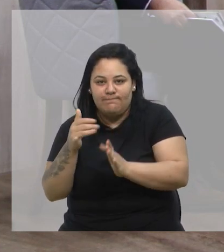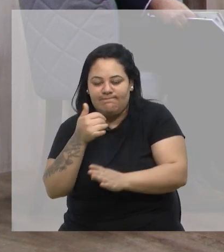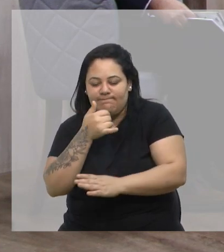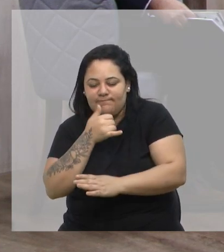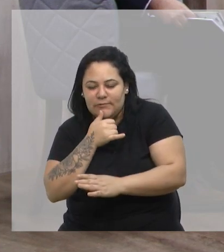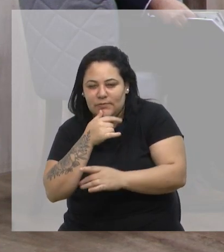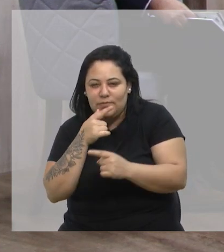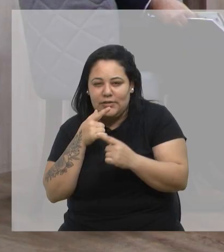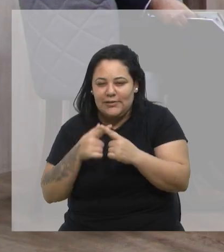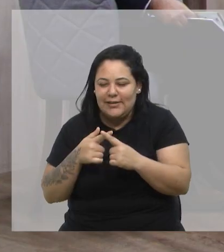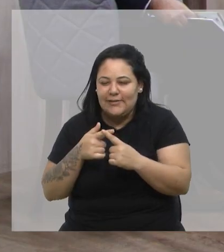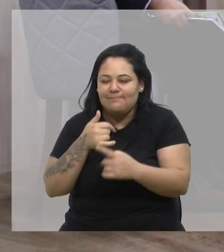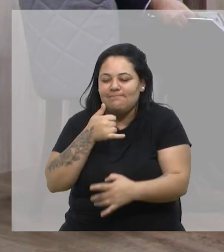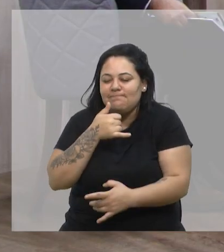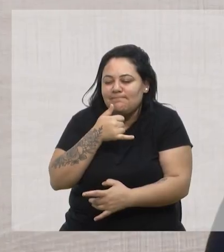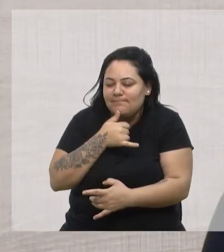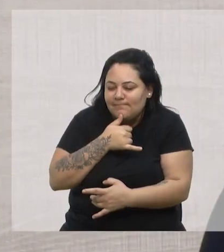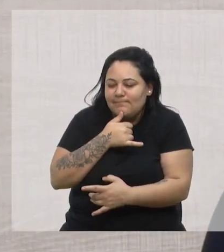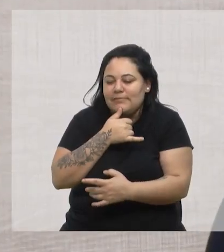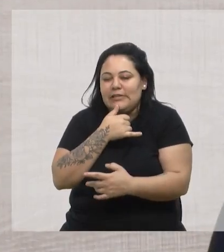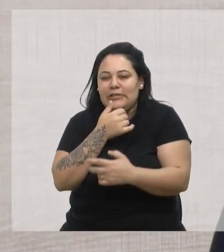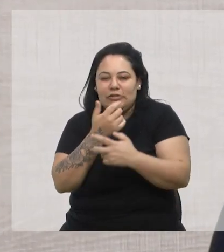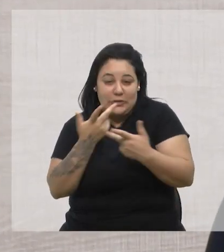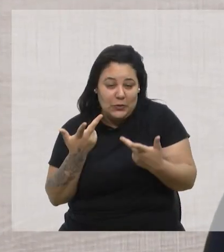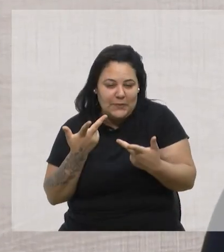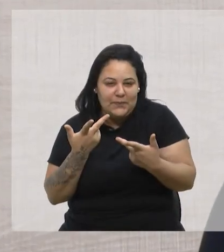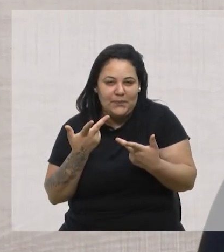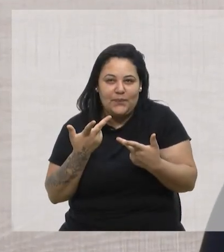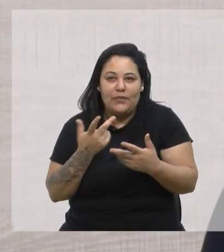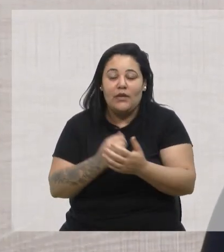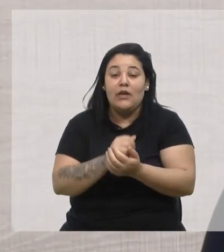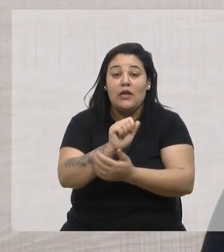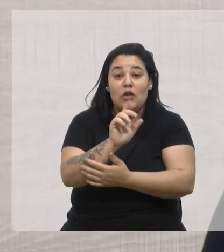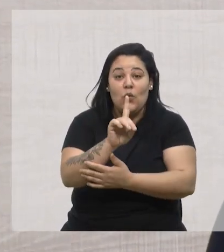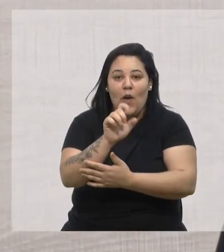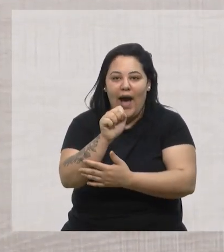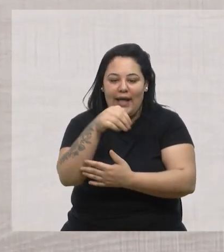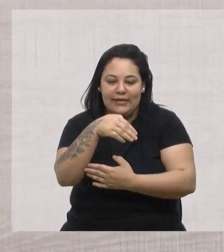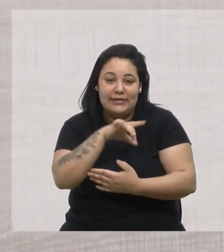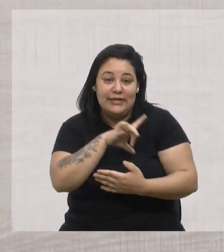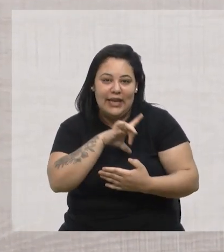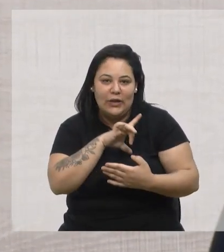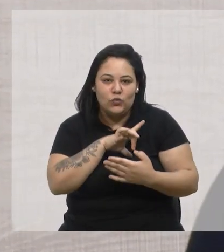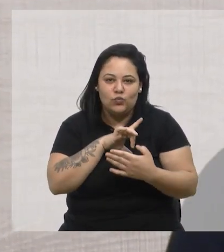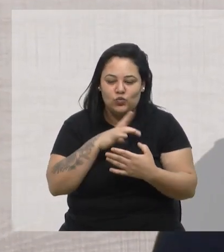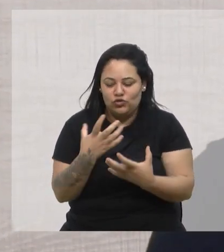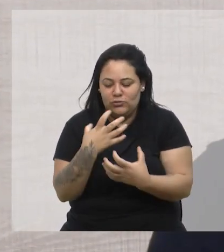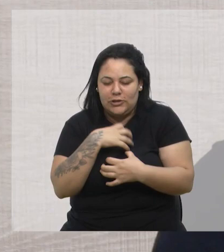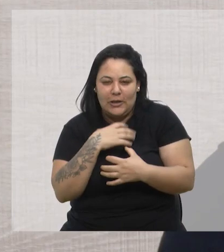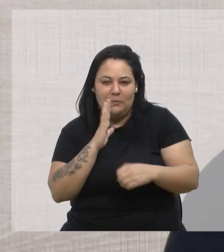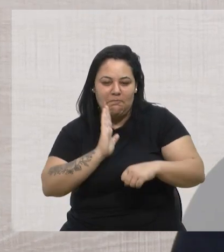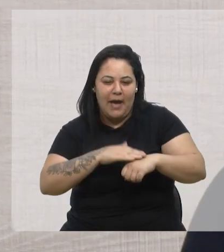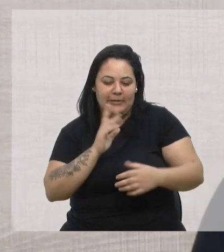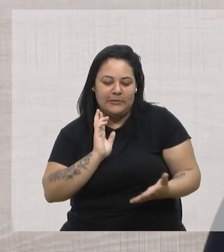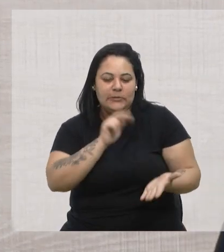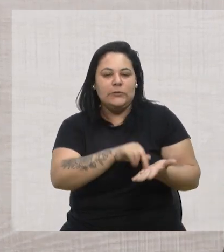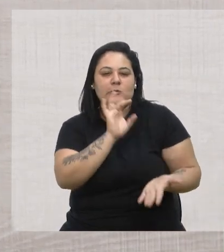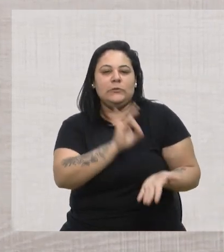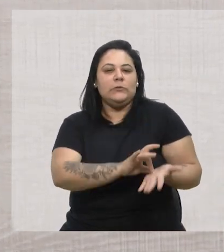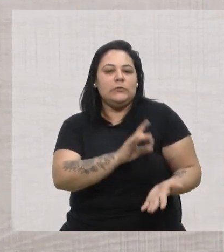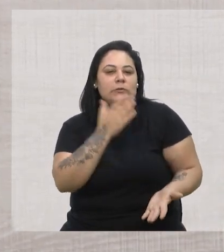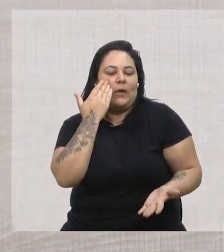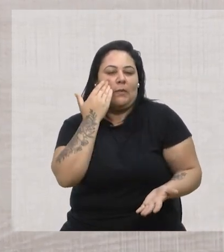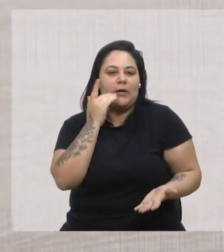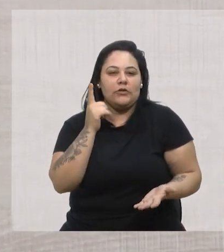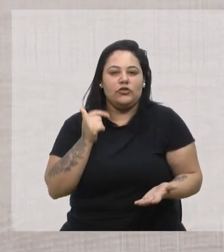Tristeza, por ter esse tom um pouco melancólico, né? E o Adam, por ter um tom mais realista, a